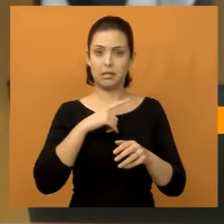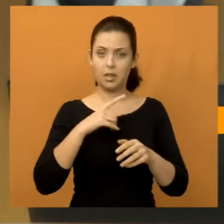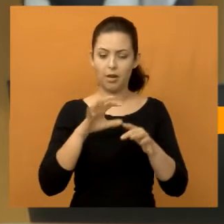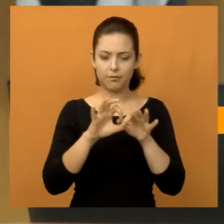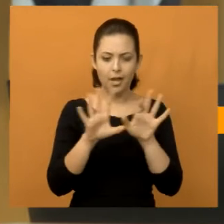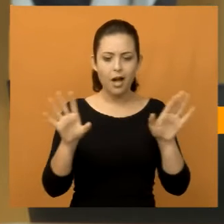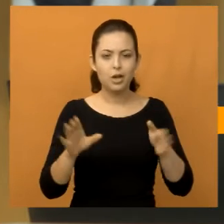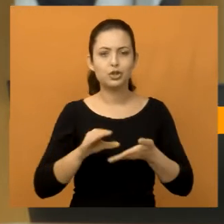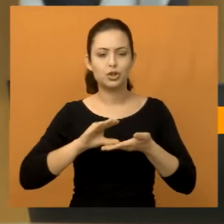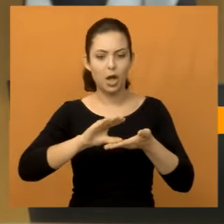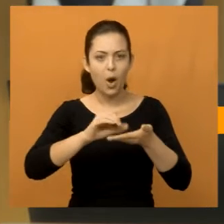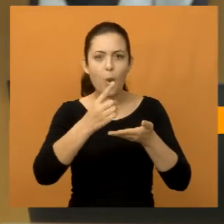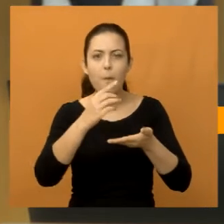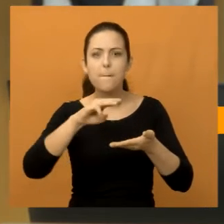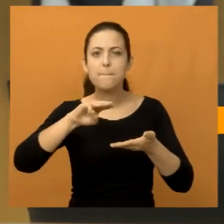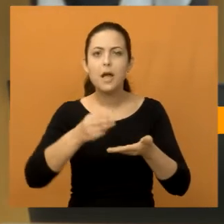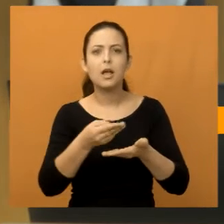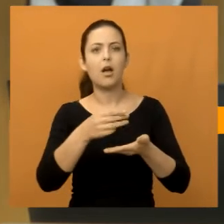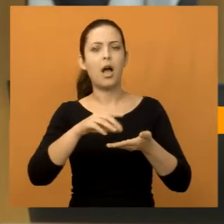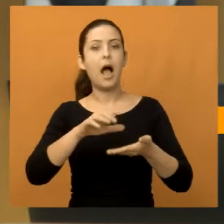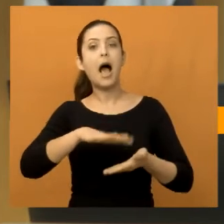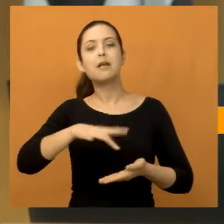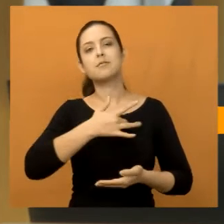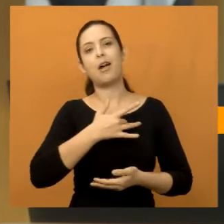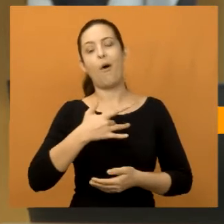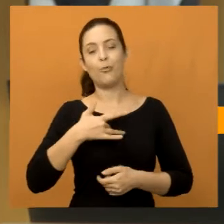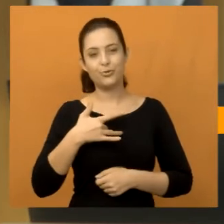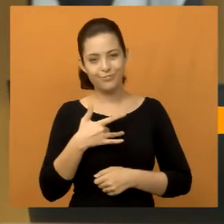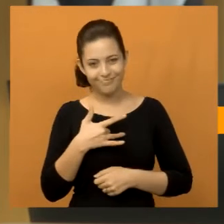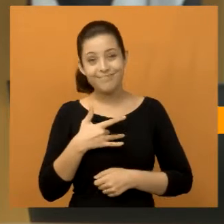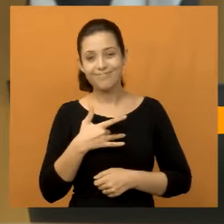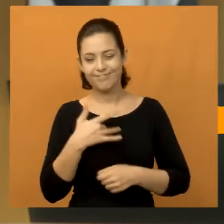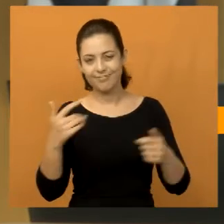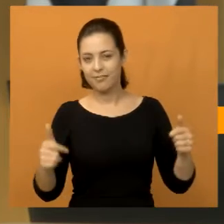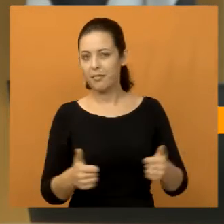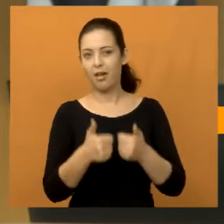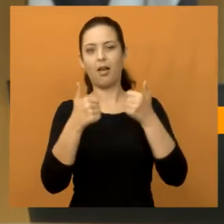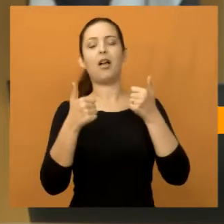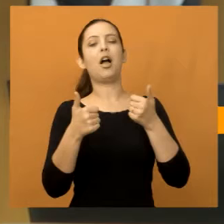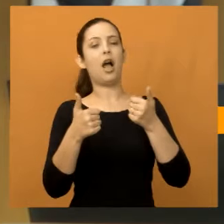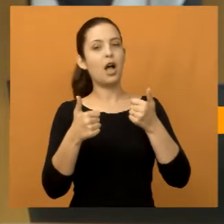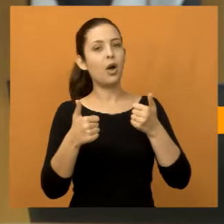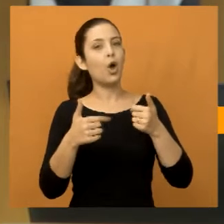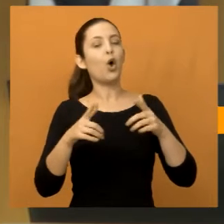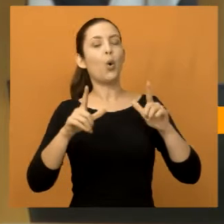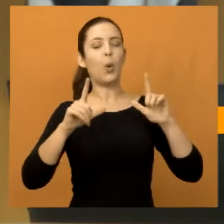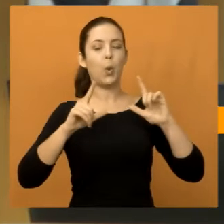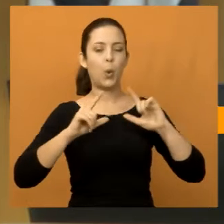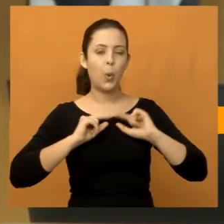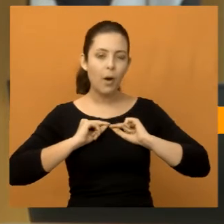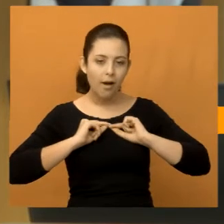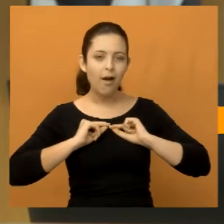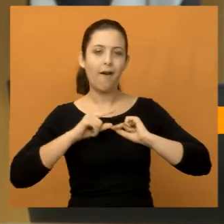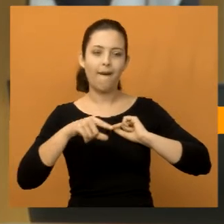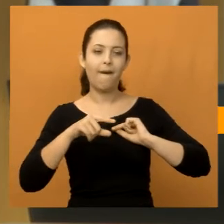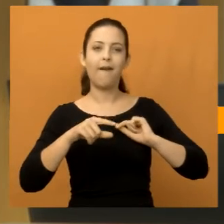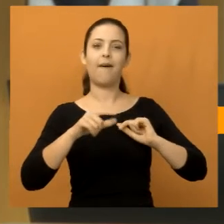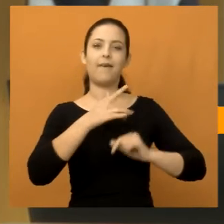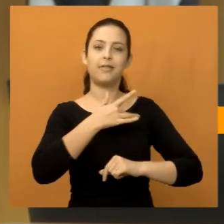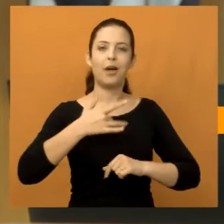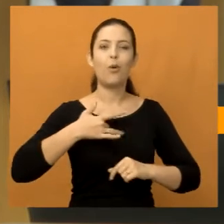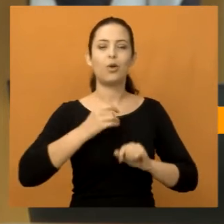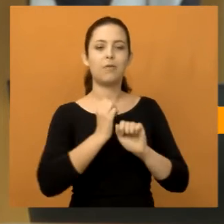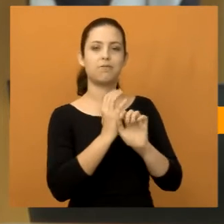esse investimento aí, principalmente na área da saúde, vereador Abner, nós teríamos aí um desafogo, né? Um desafogo aí